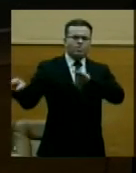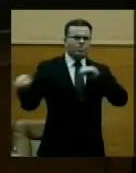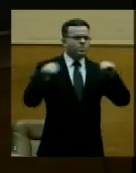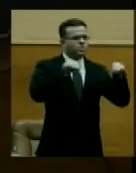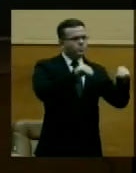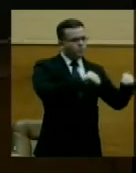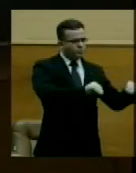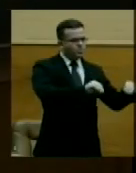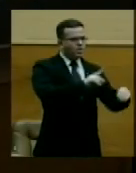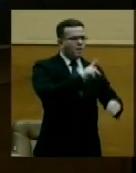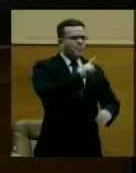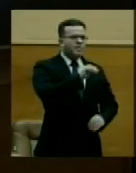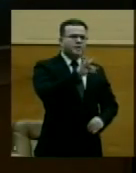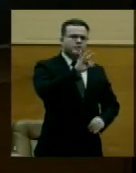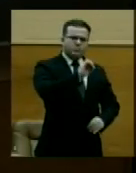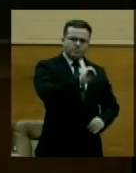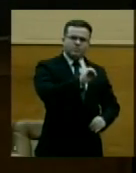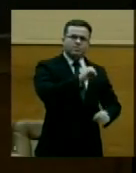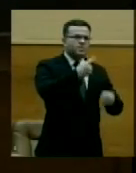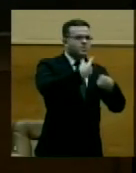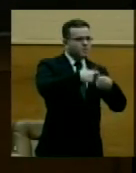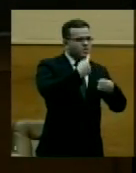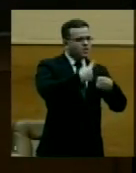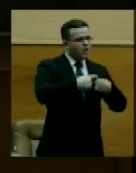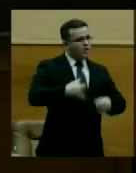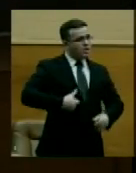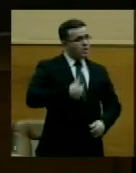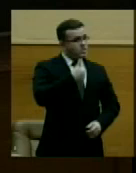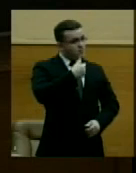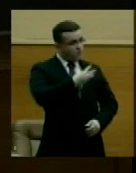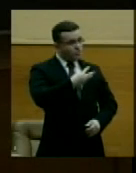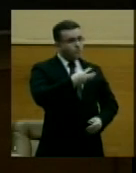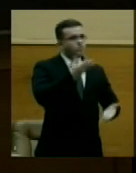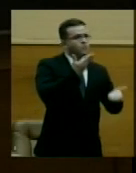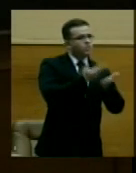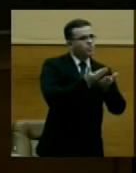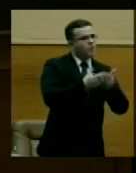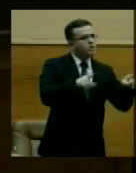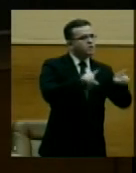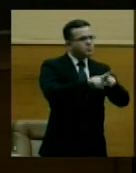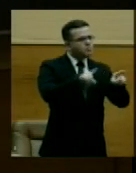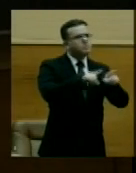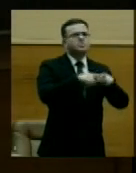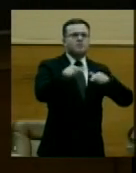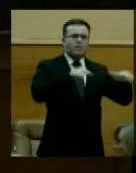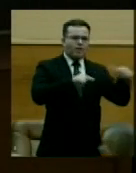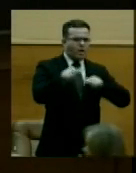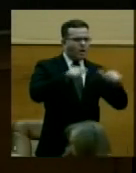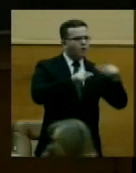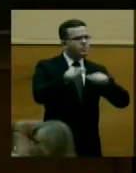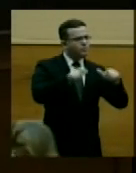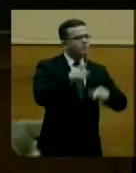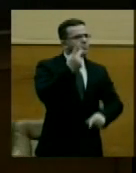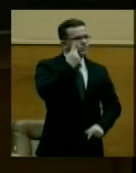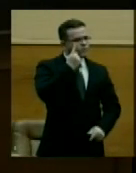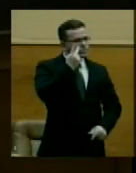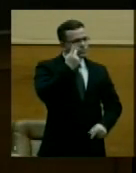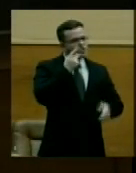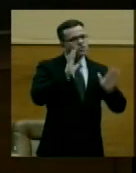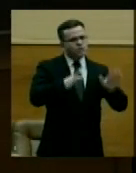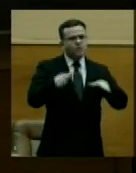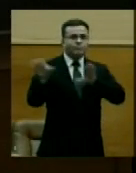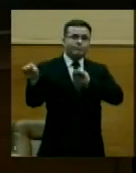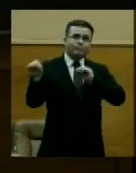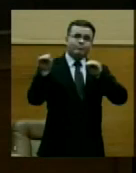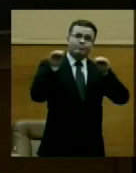do Crato. Aos 13, estudava e trabalhava como office boy em Fortaleza. Deixou a capital cearense